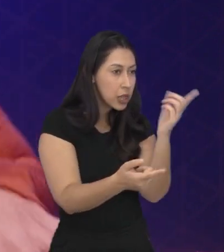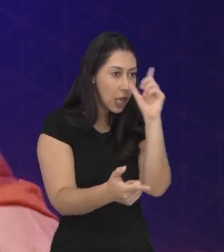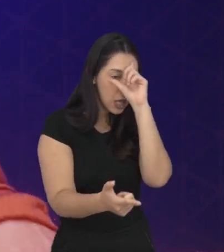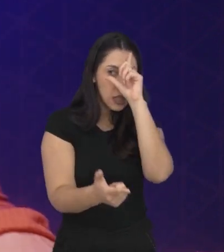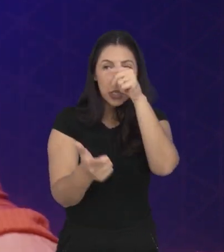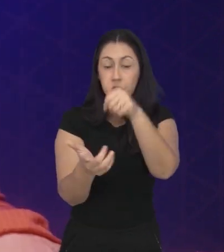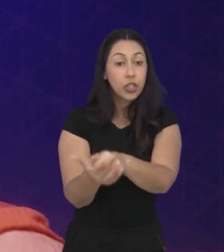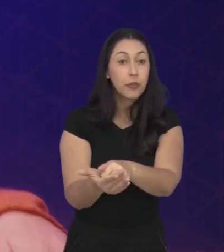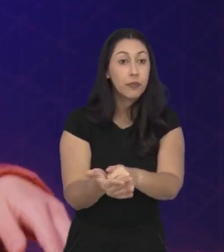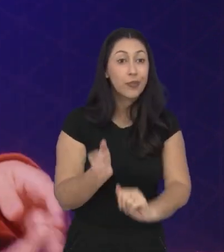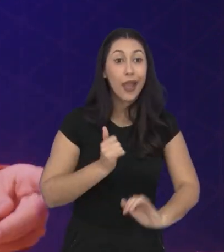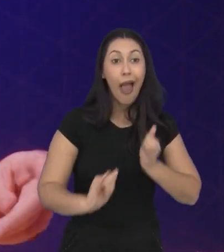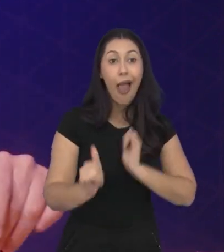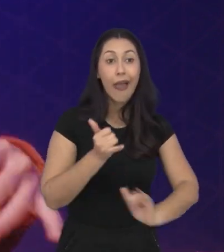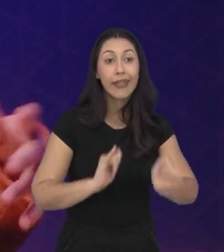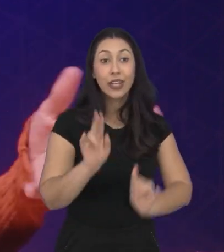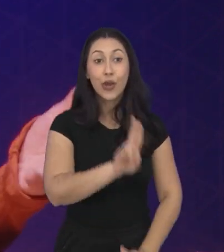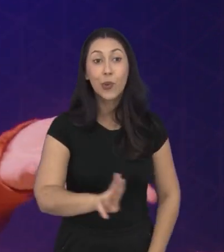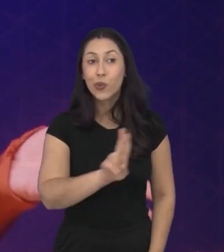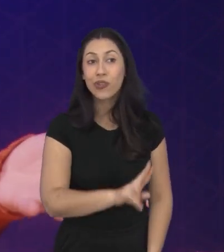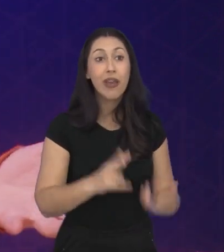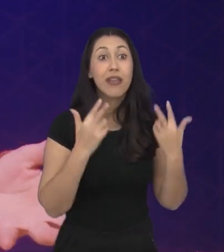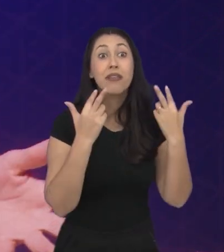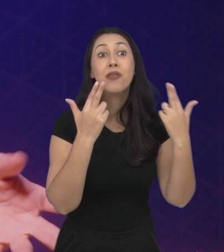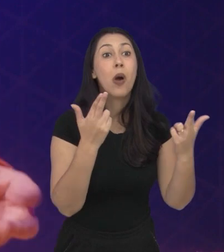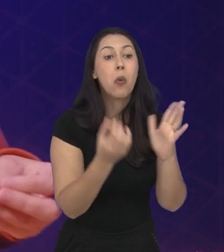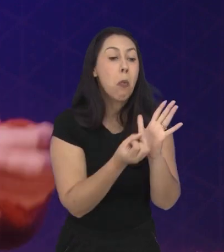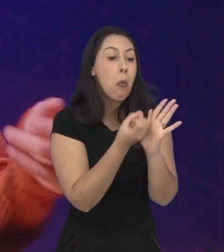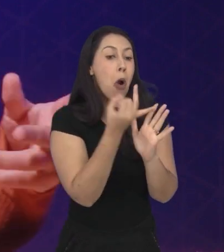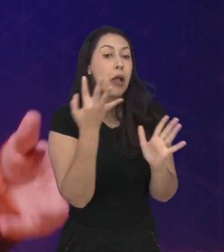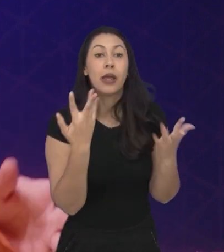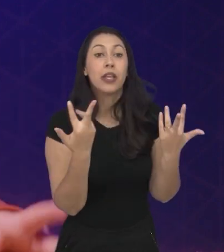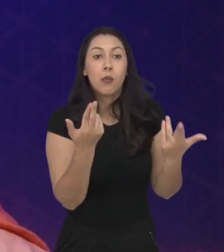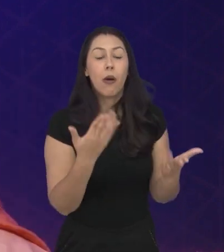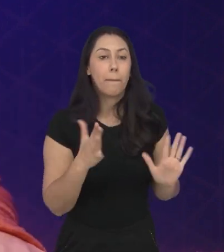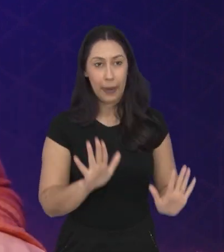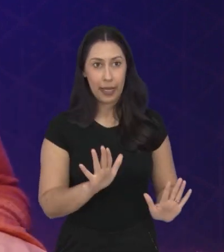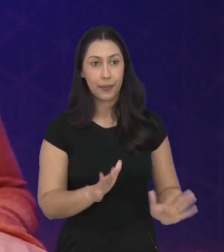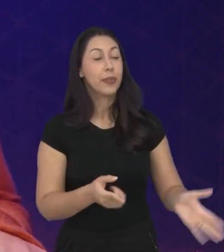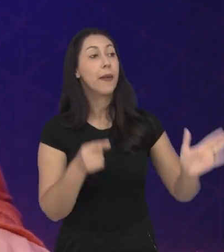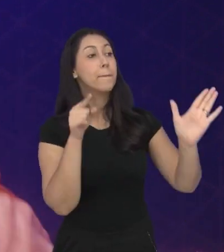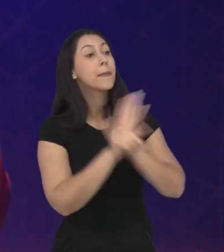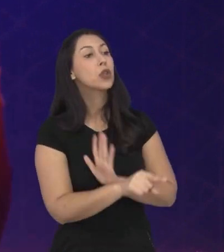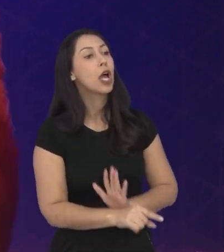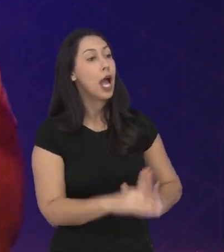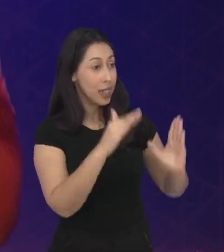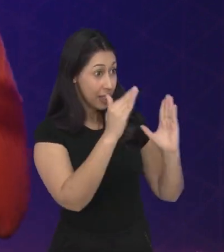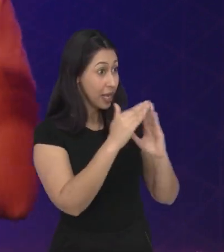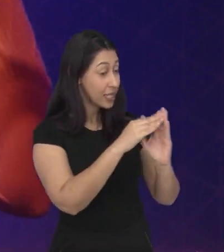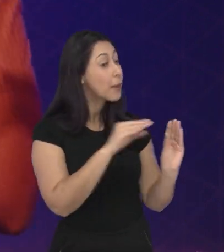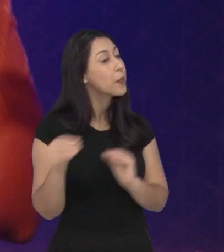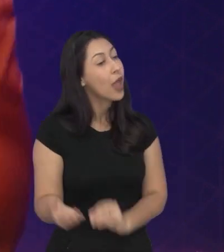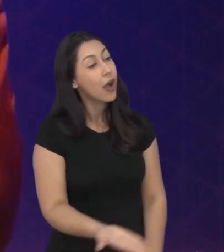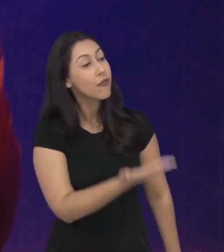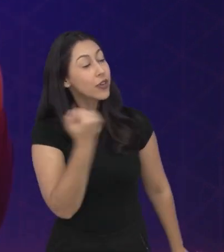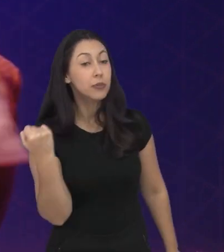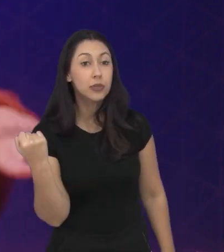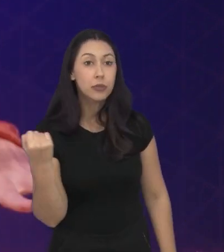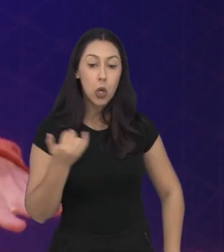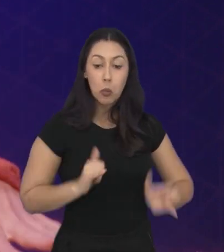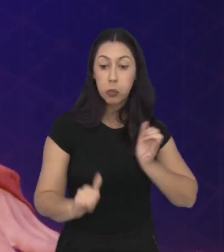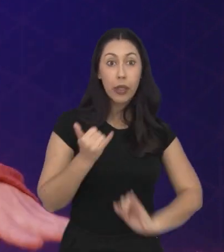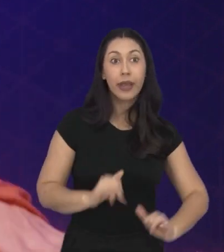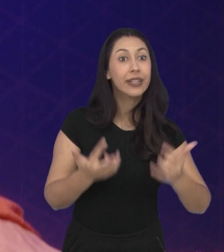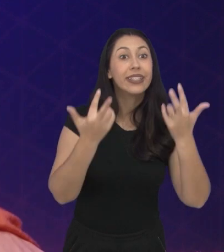ela vai gastar a mesma energia. Então, te fazem uma pergunta, nossa, vamos mudar de casa. Você, ali, a energia que você vai gastar